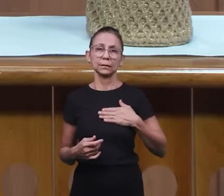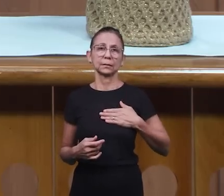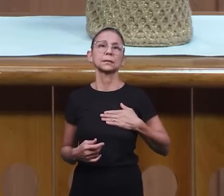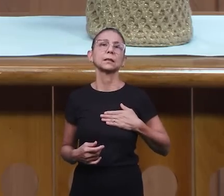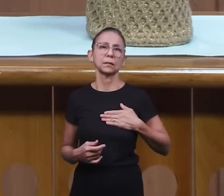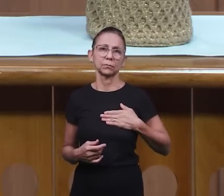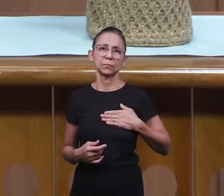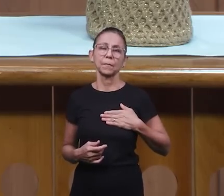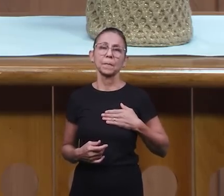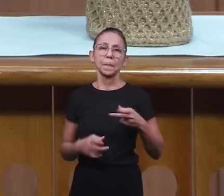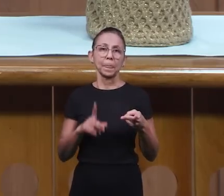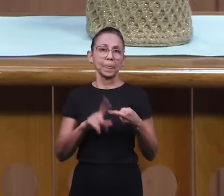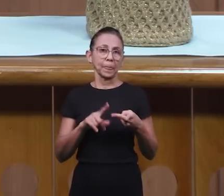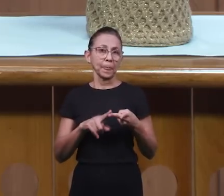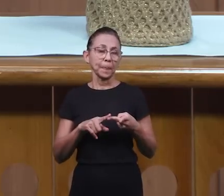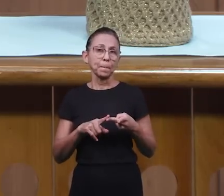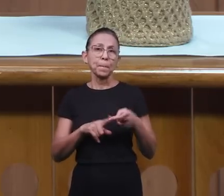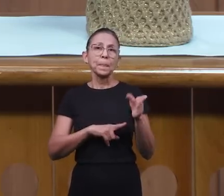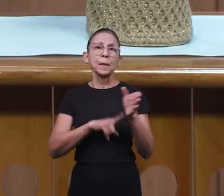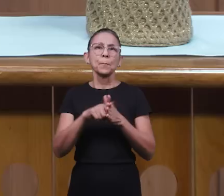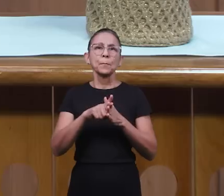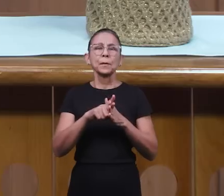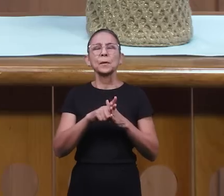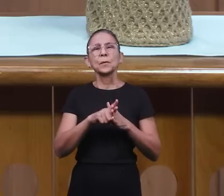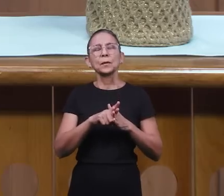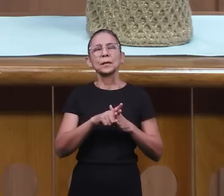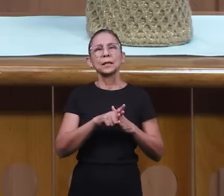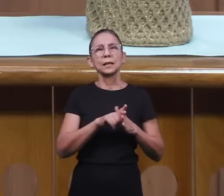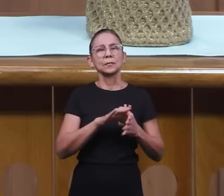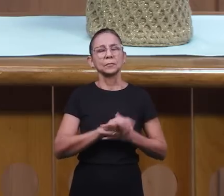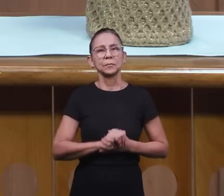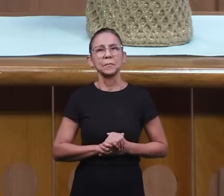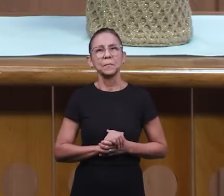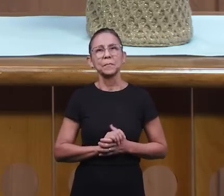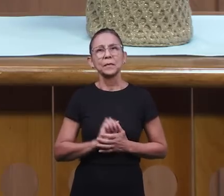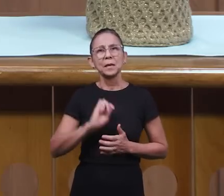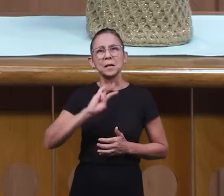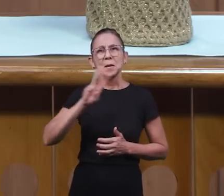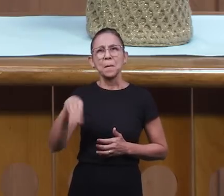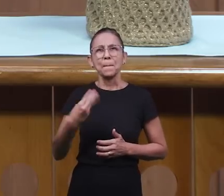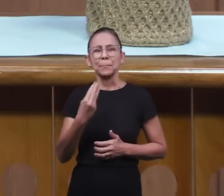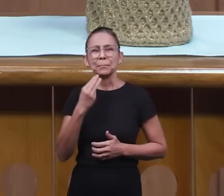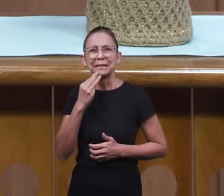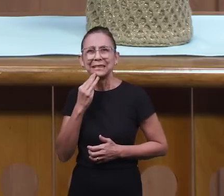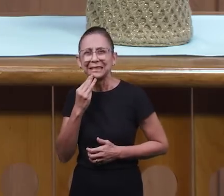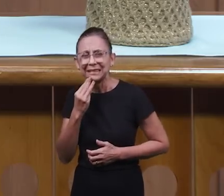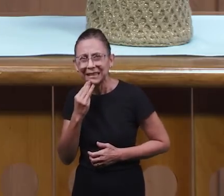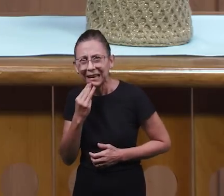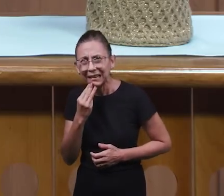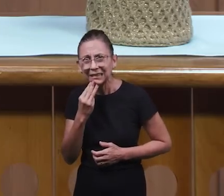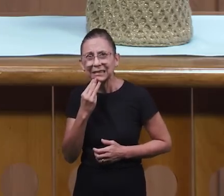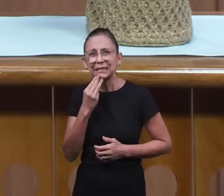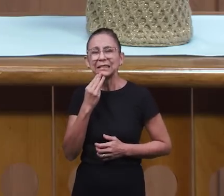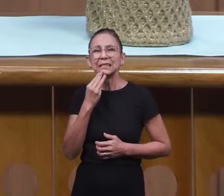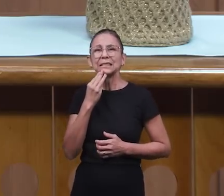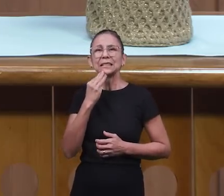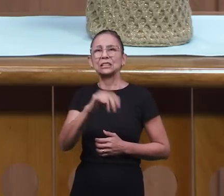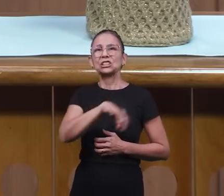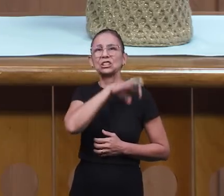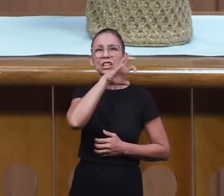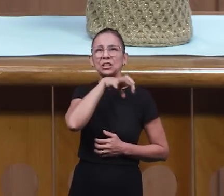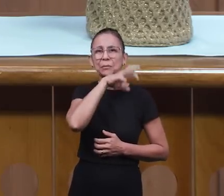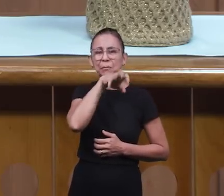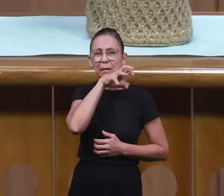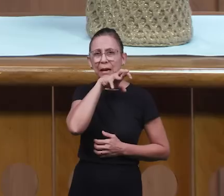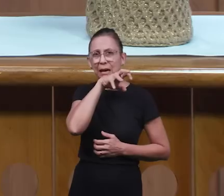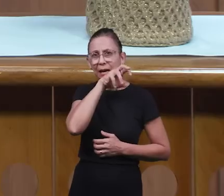se agrada. A outra pergunta é: milhares de carneiros? Não é o culto das multidões que vai agradar ao Senhor.